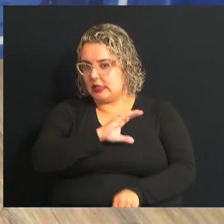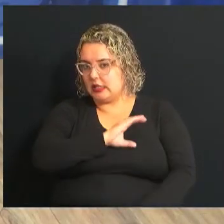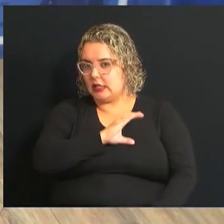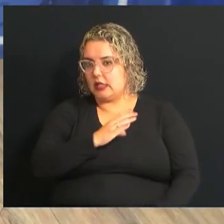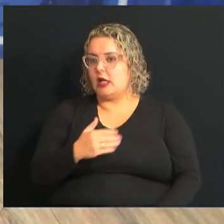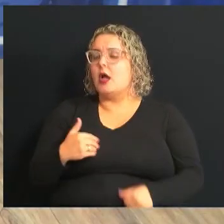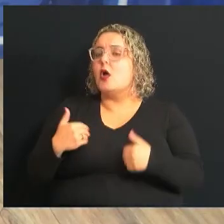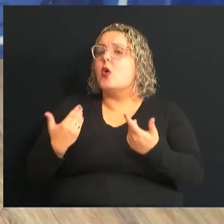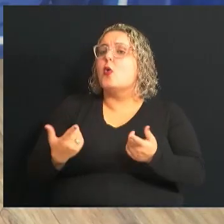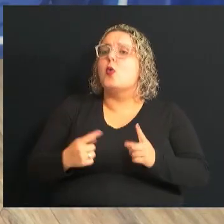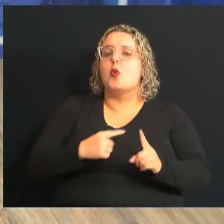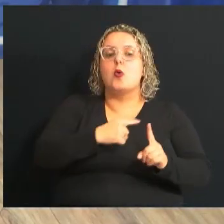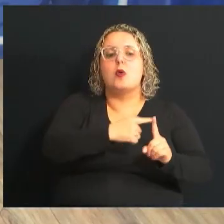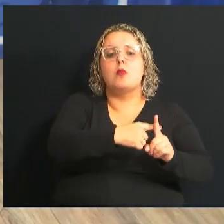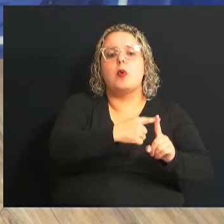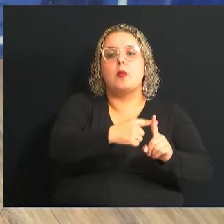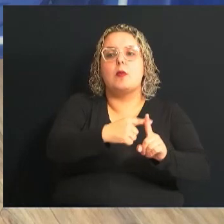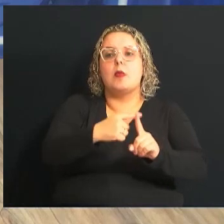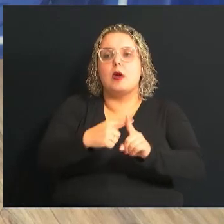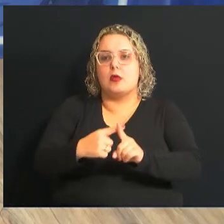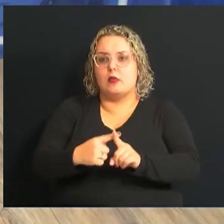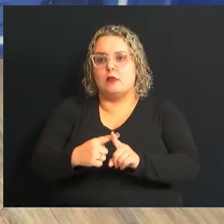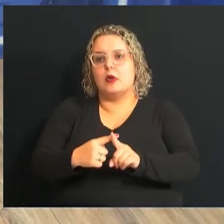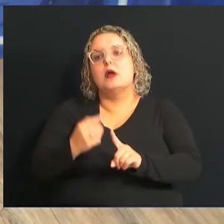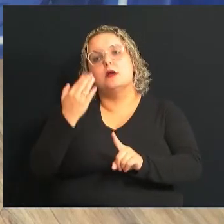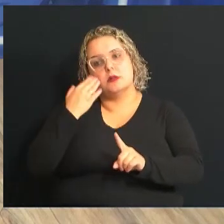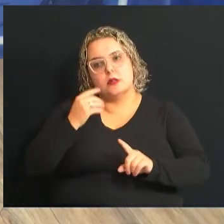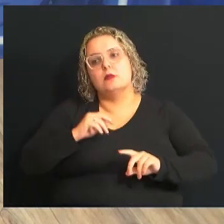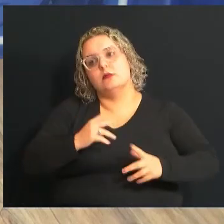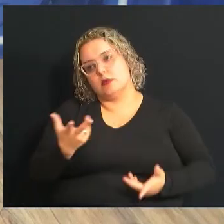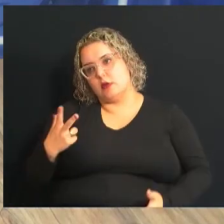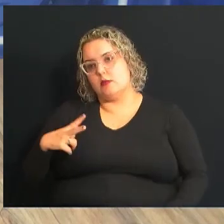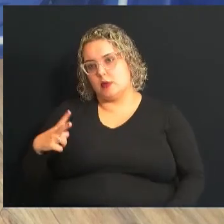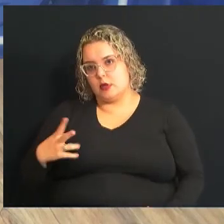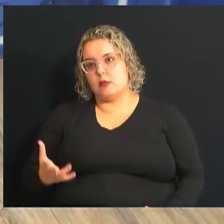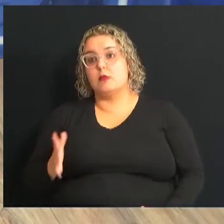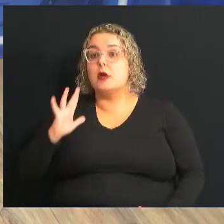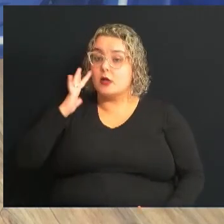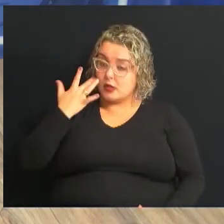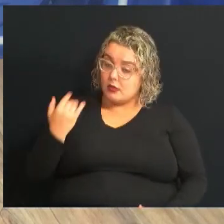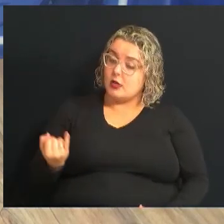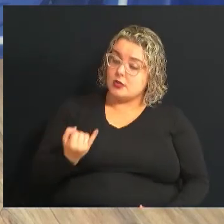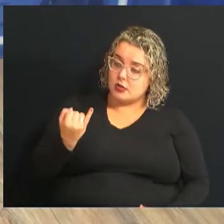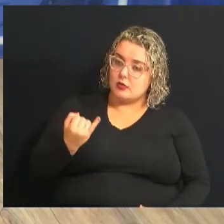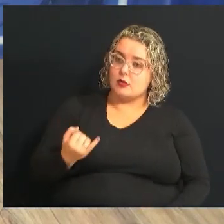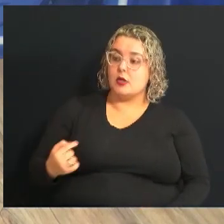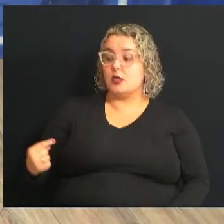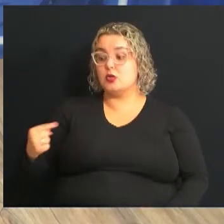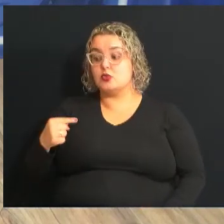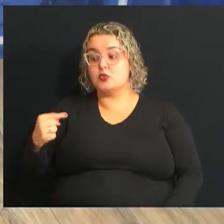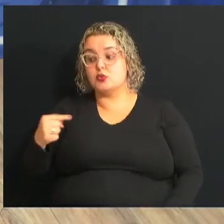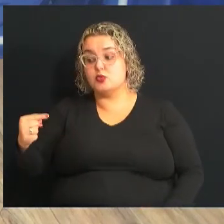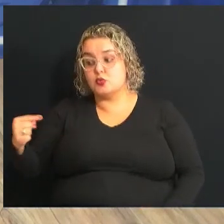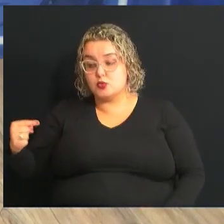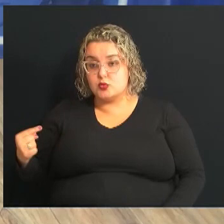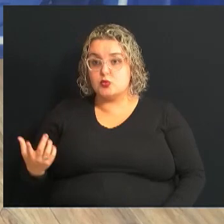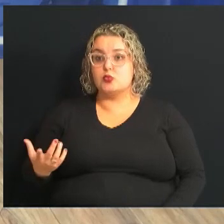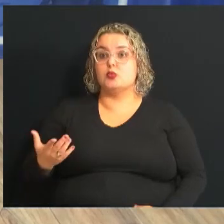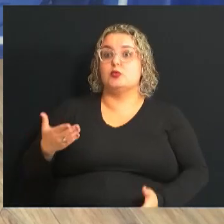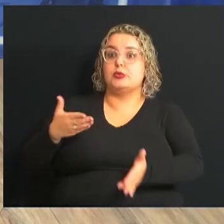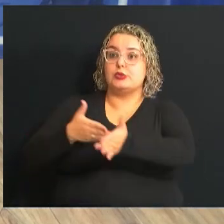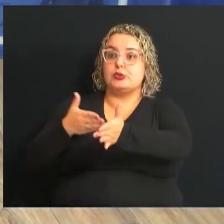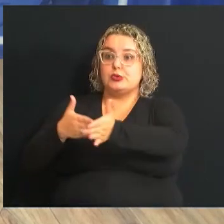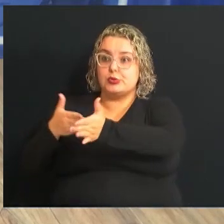pontos positivos? Isso a gente sabe que é muito pessoal, mas acho que é importante. E os pontos negativos, aqueles obstáculos,